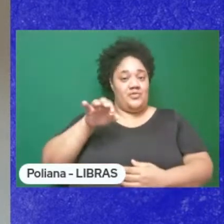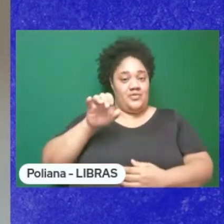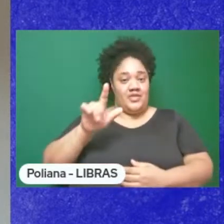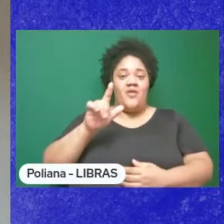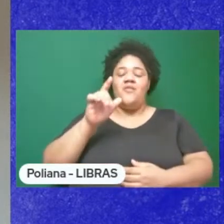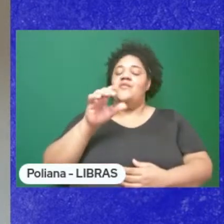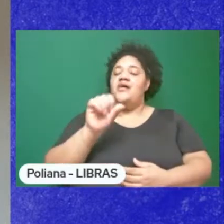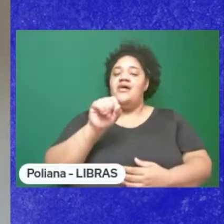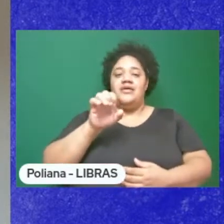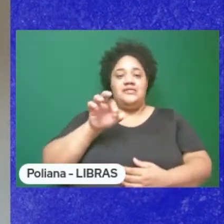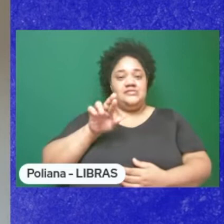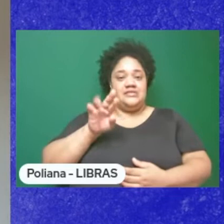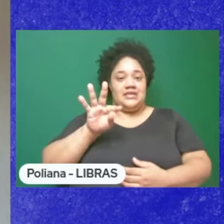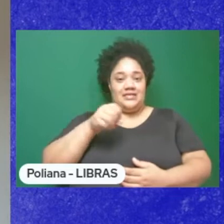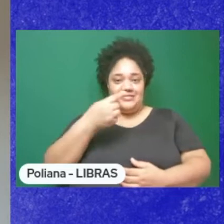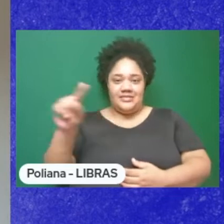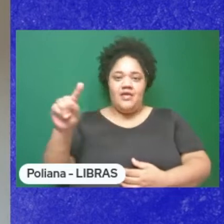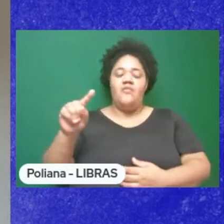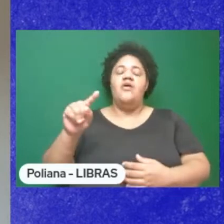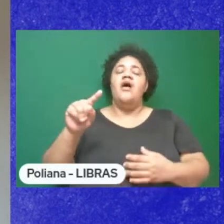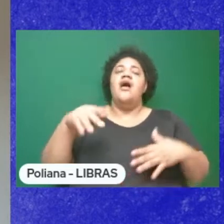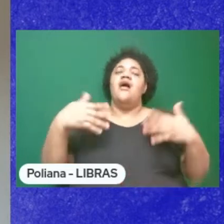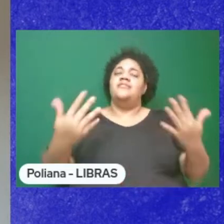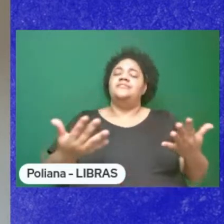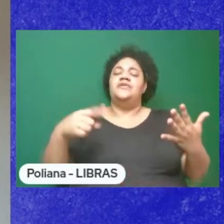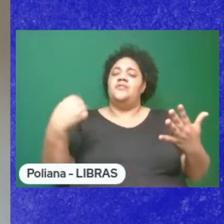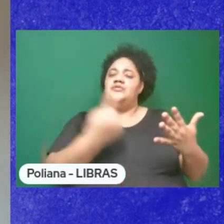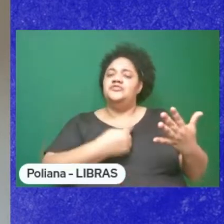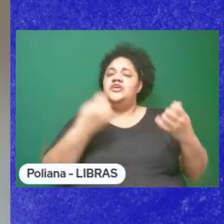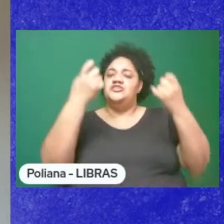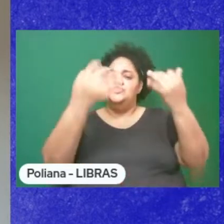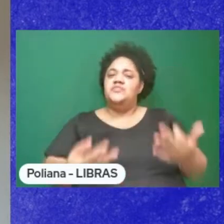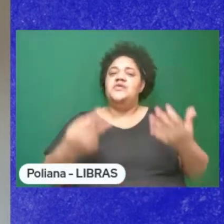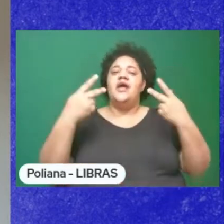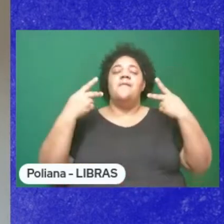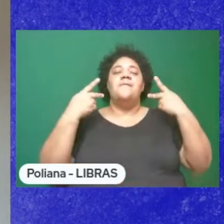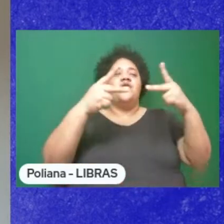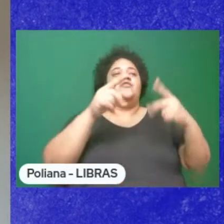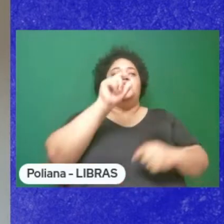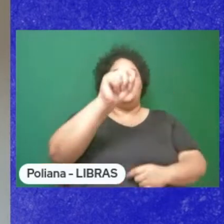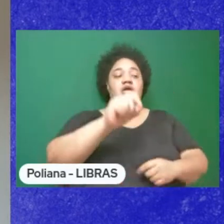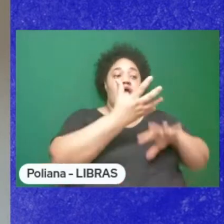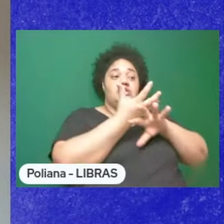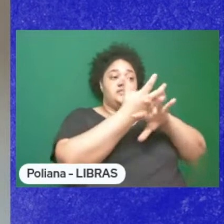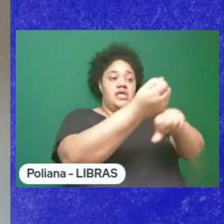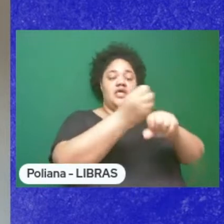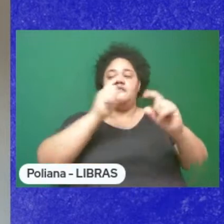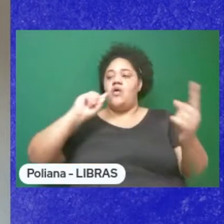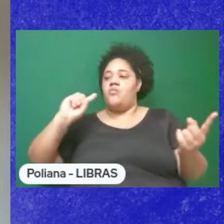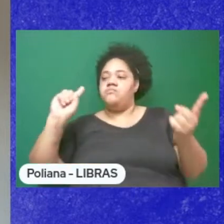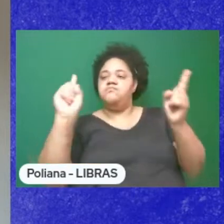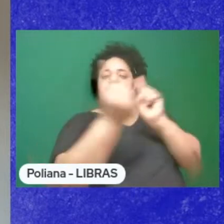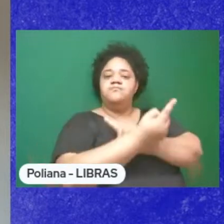sobre a profecia do sertão virar mar e do mar virar sertão, como um dia já foi. O sertão já foi